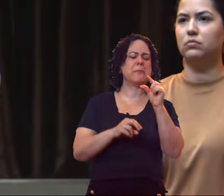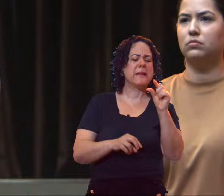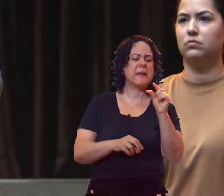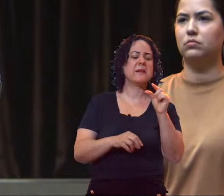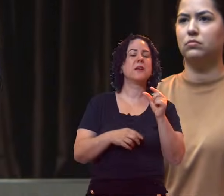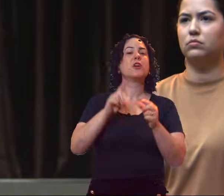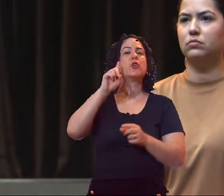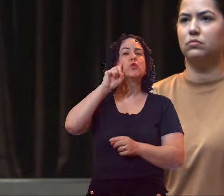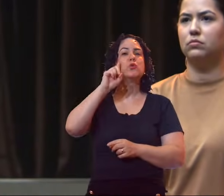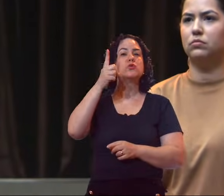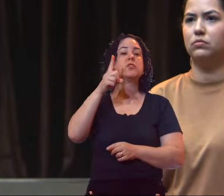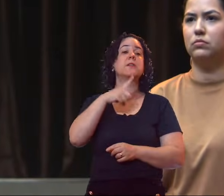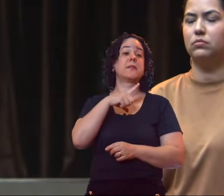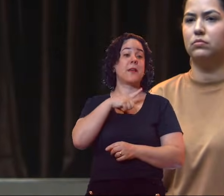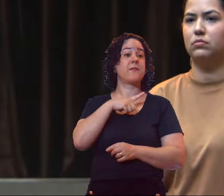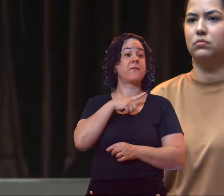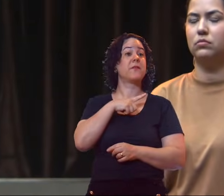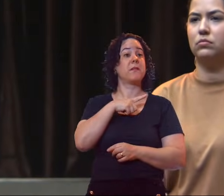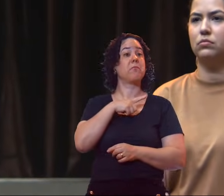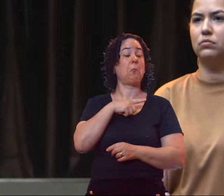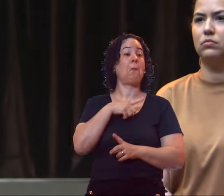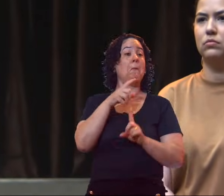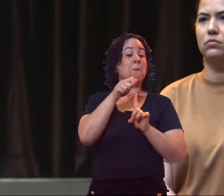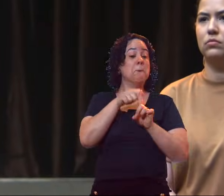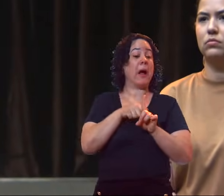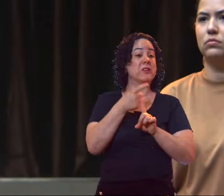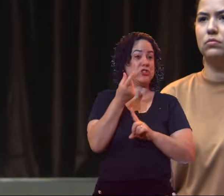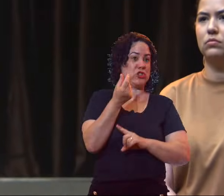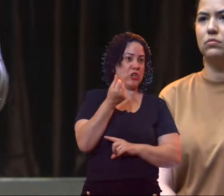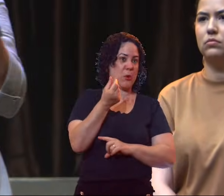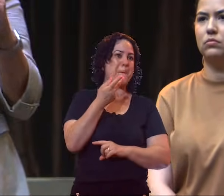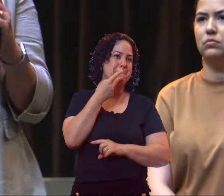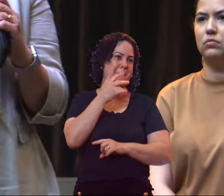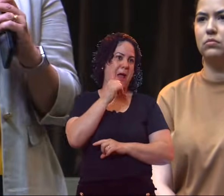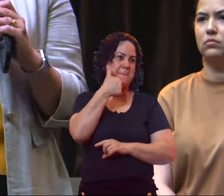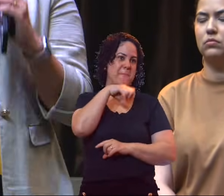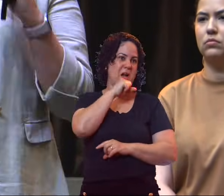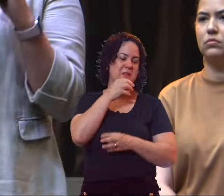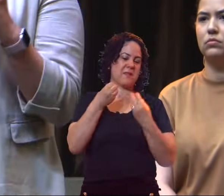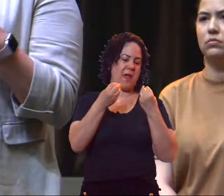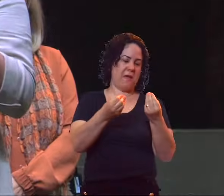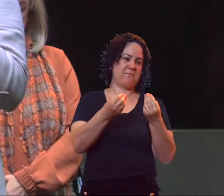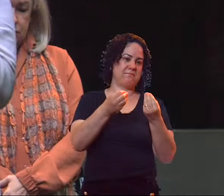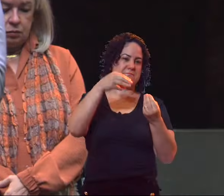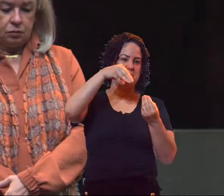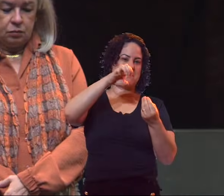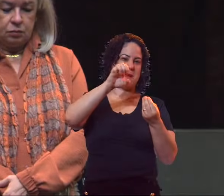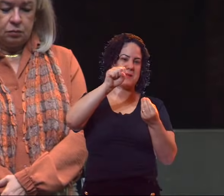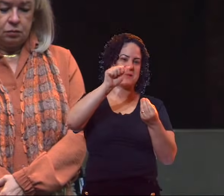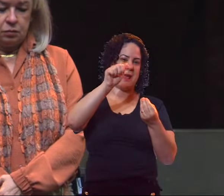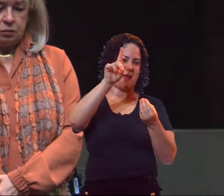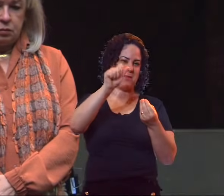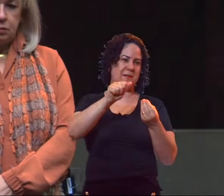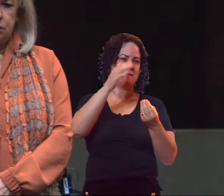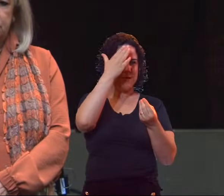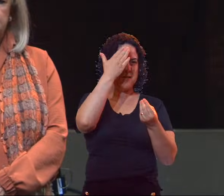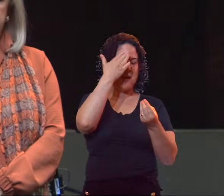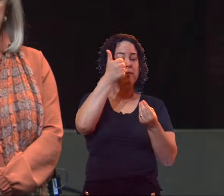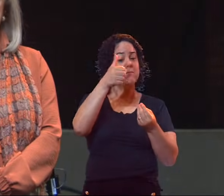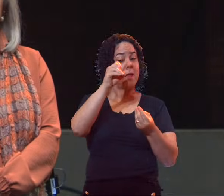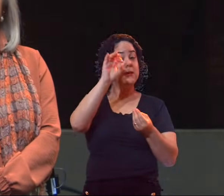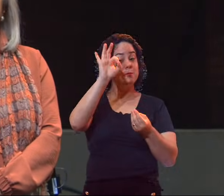naquele dia ela recebeu a mesada dela, que nós sempre damos a mesada. E ela sabe que 10% é do